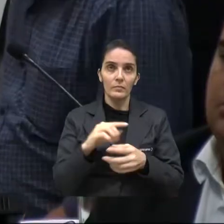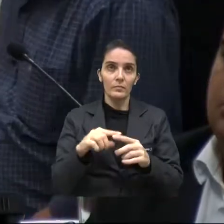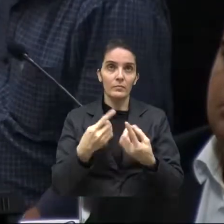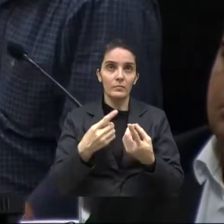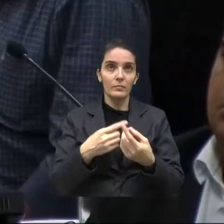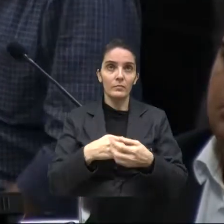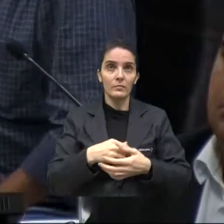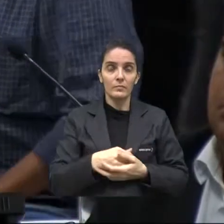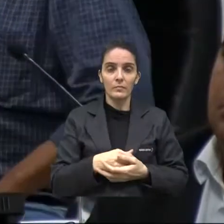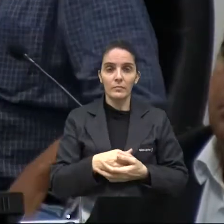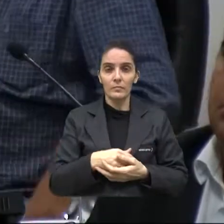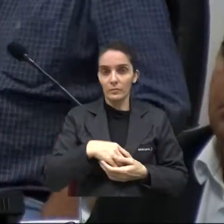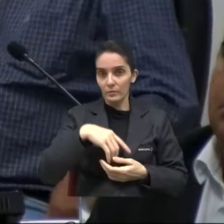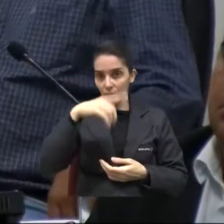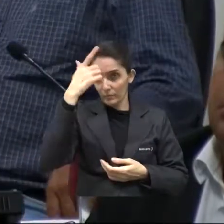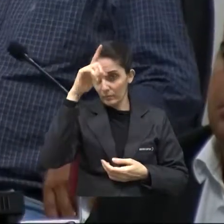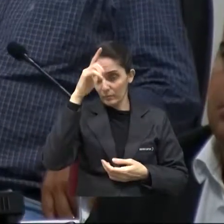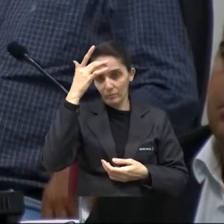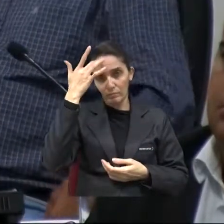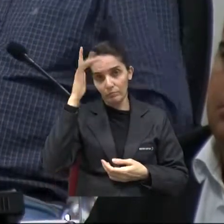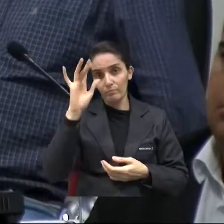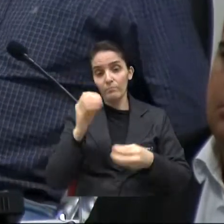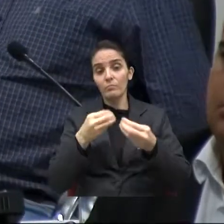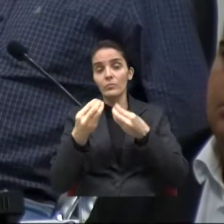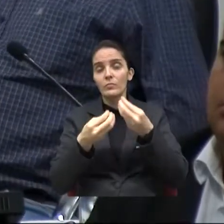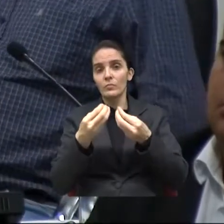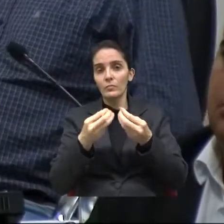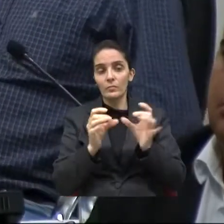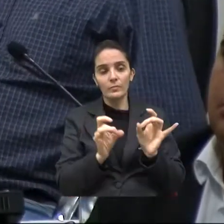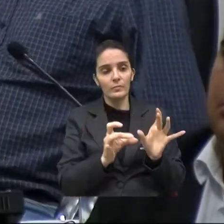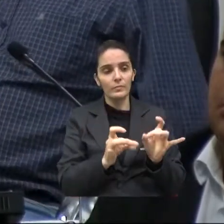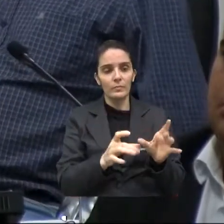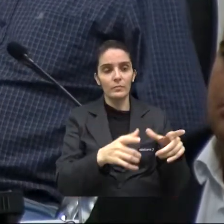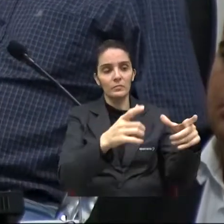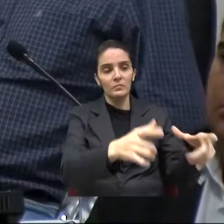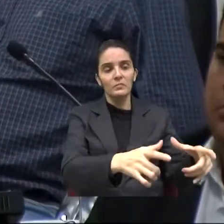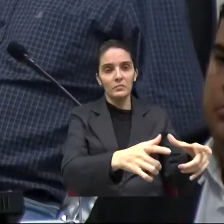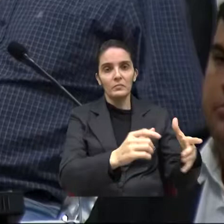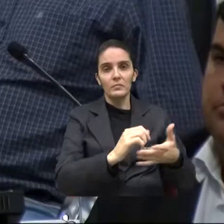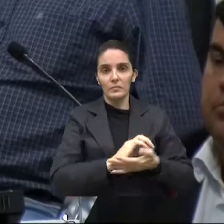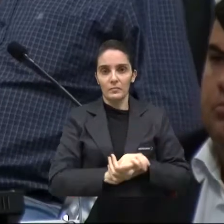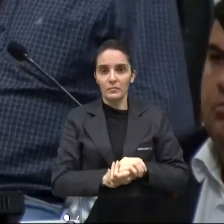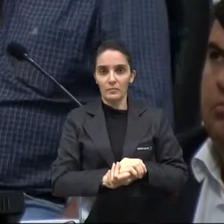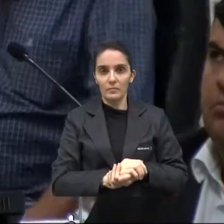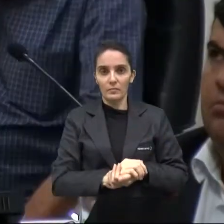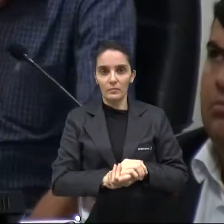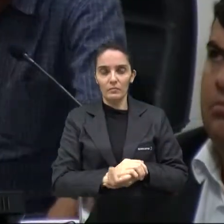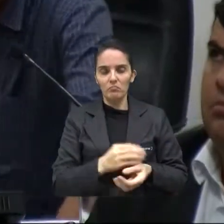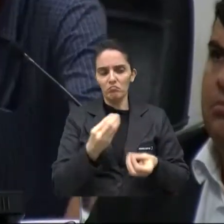como é que eu posso vender, né? Eu vou lá deixar uma declaração que eu, como RG,